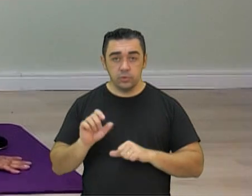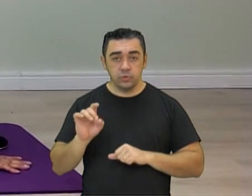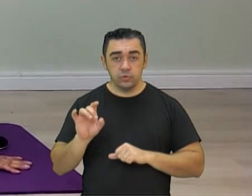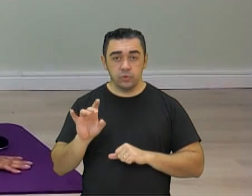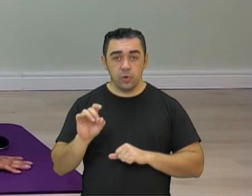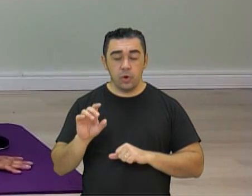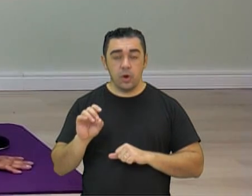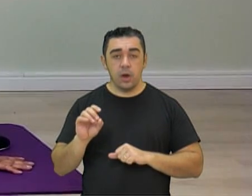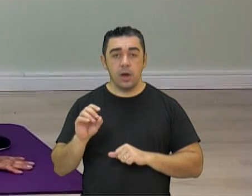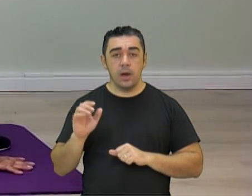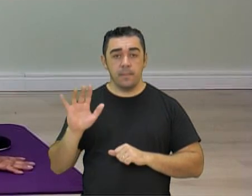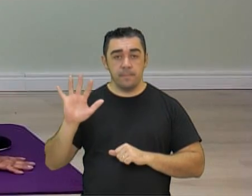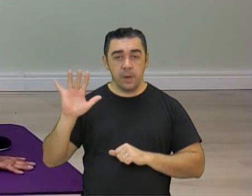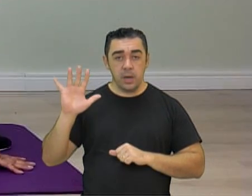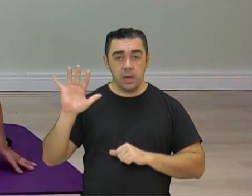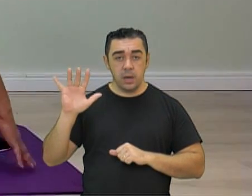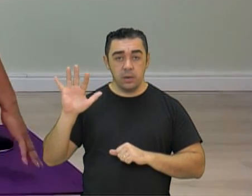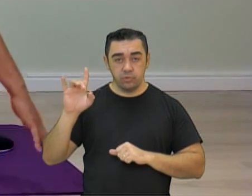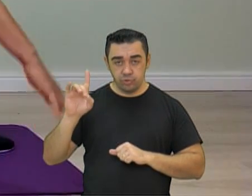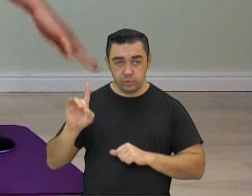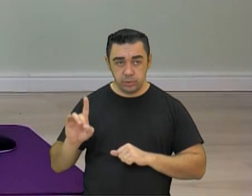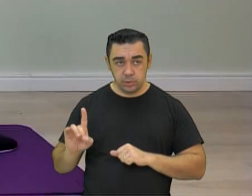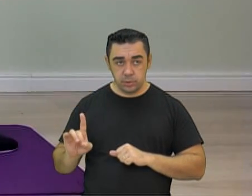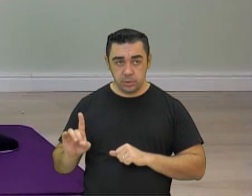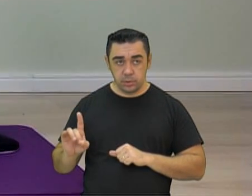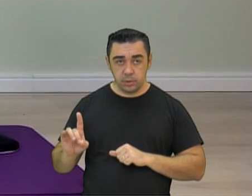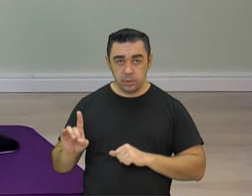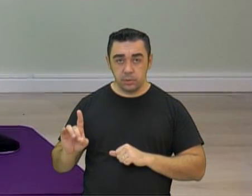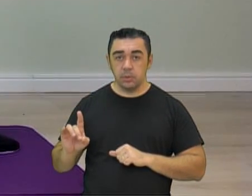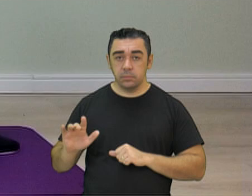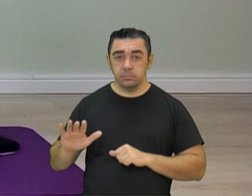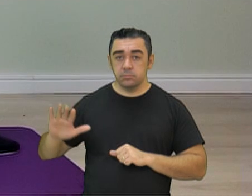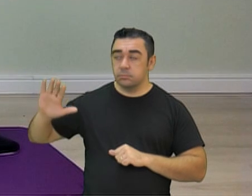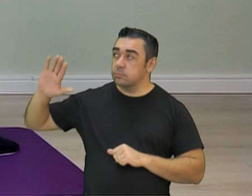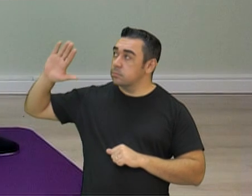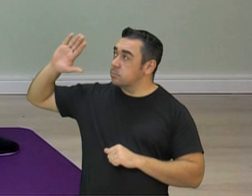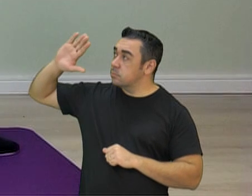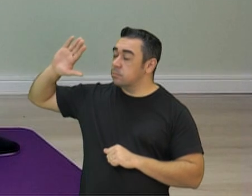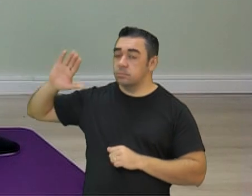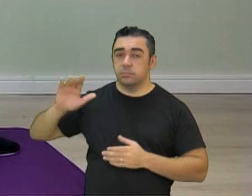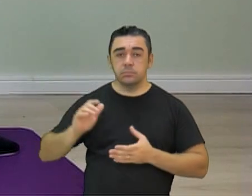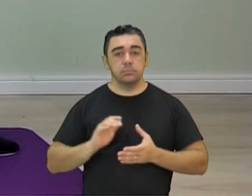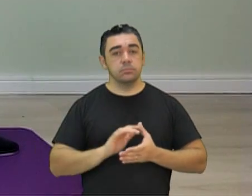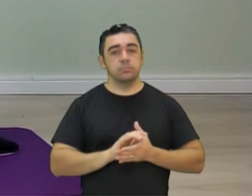mão direita, que está lá no chão, você vai estender. E vai olhar.